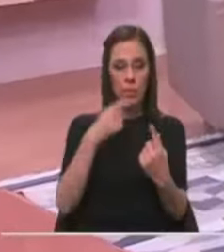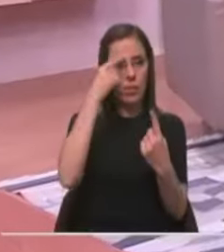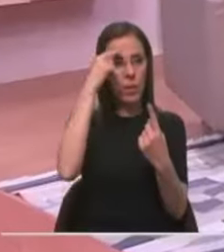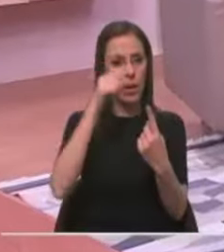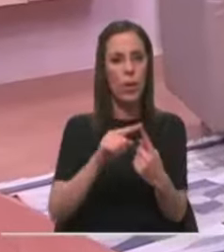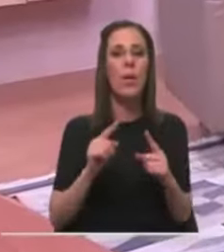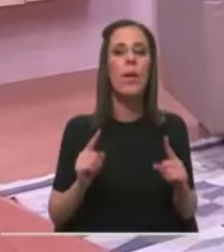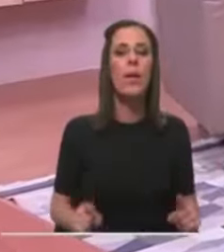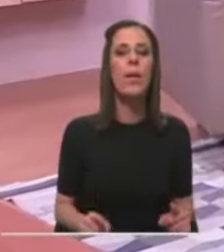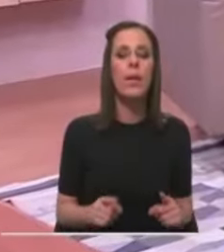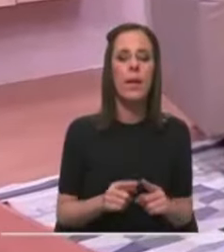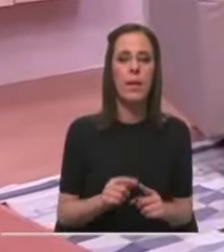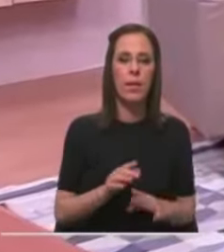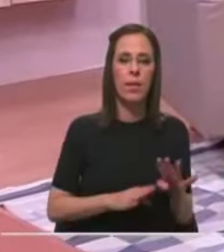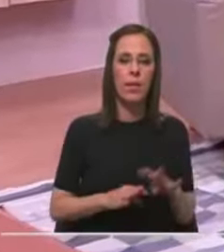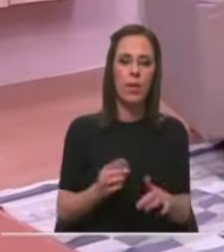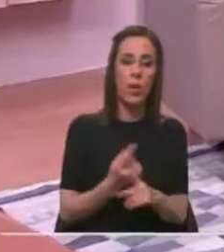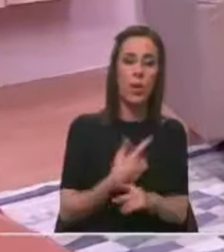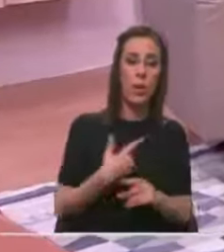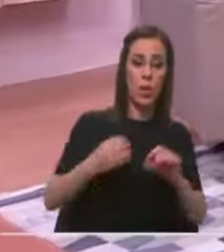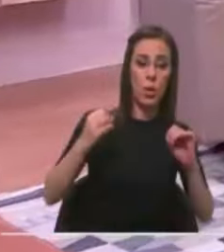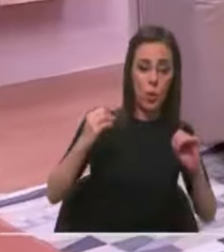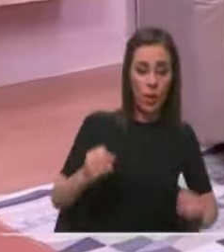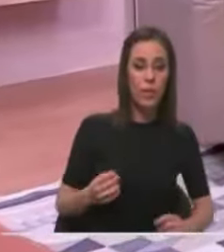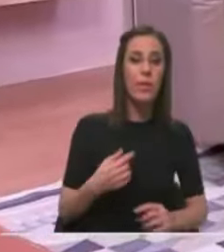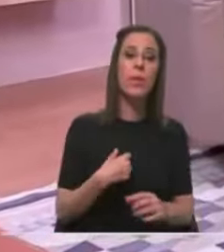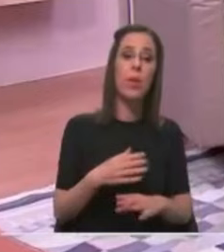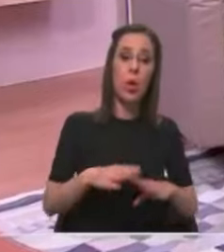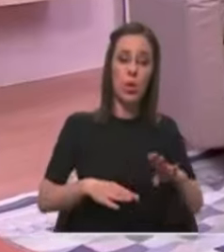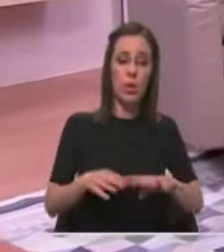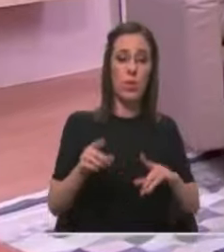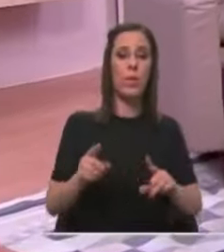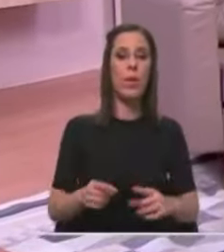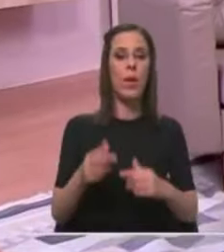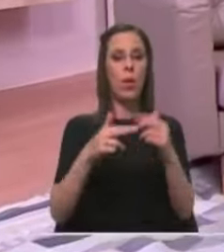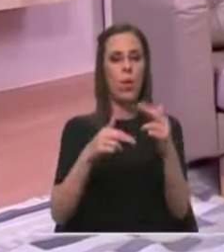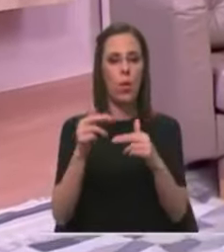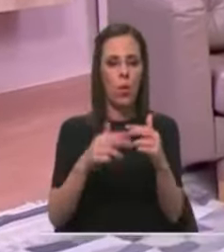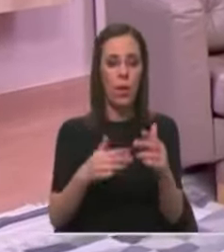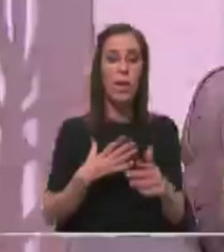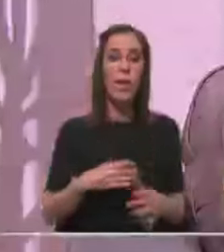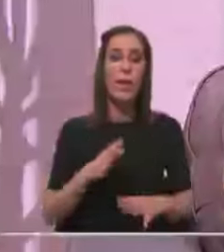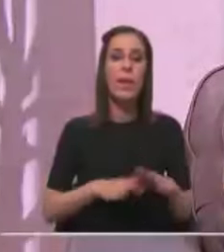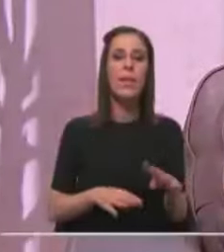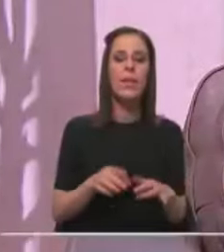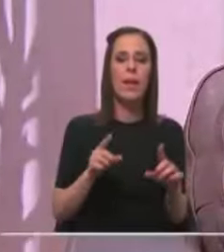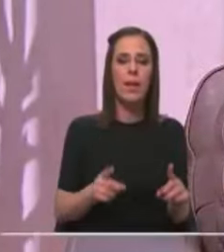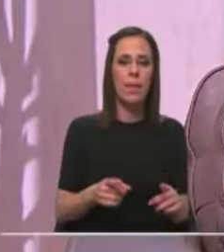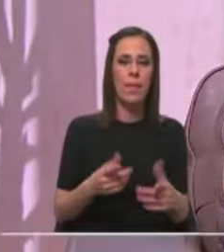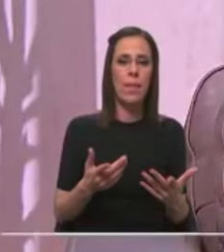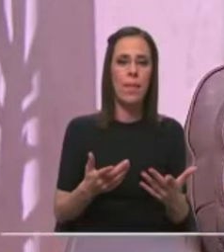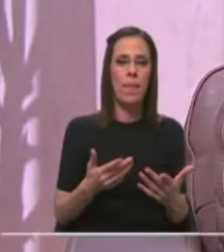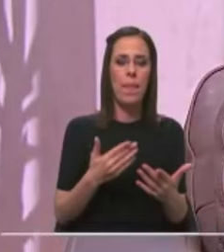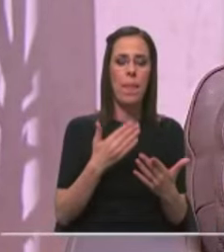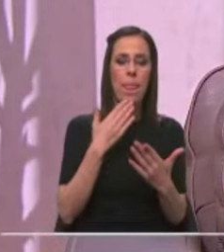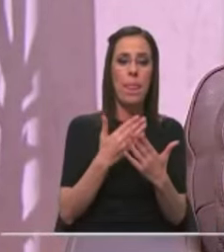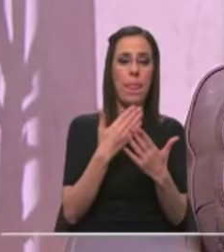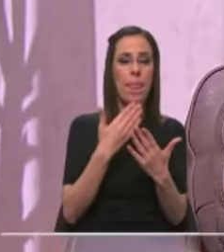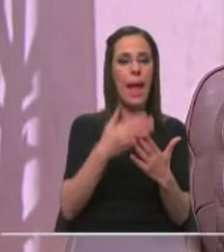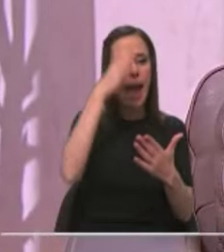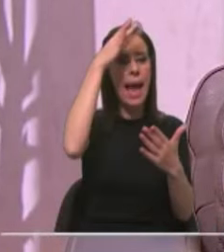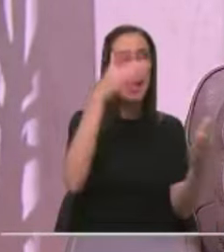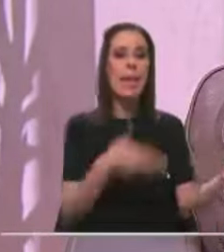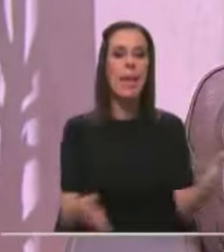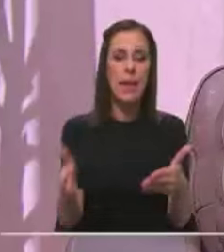objetivos um dele era fazer coisas que nunca fiz aquelas tarefas que nós fazíamos lá de construção queria muito fazer isso lidar com os animais também de certa